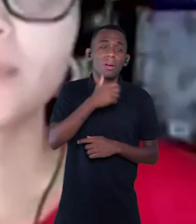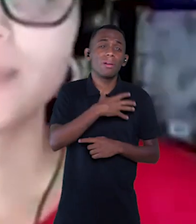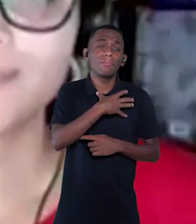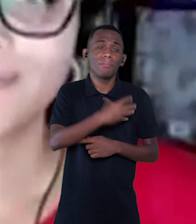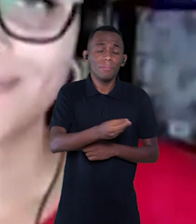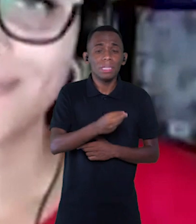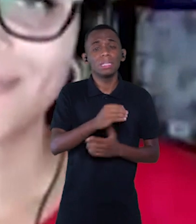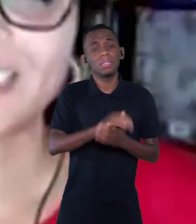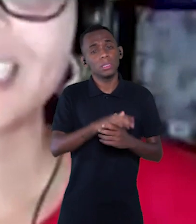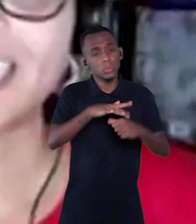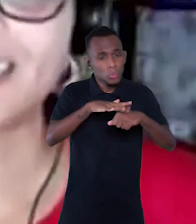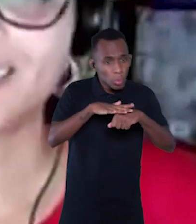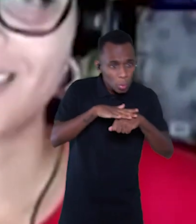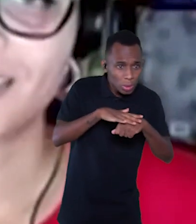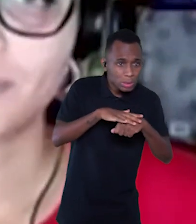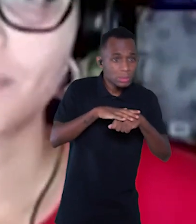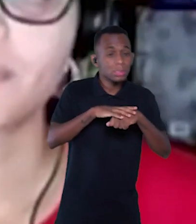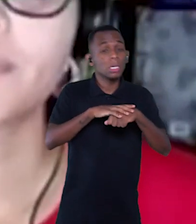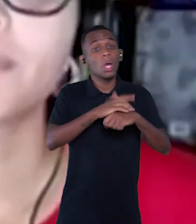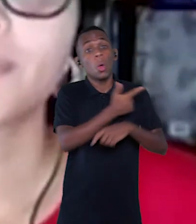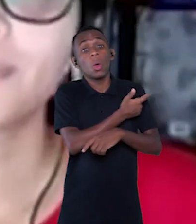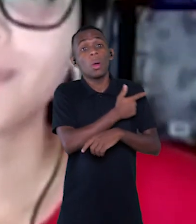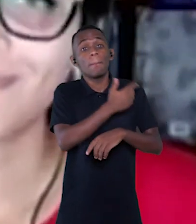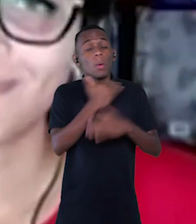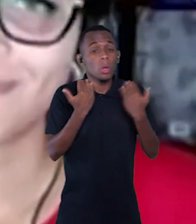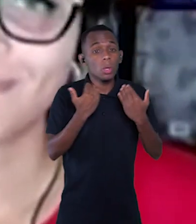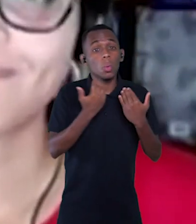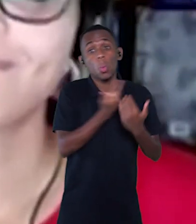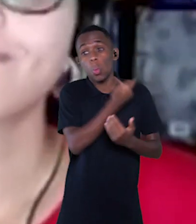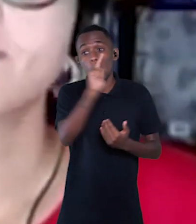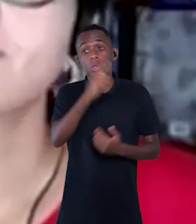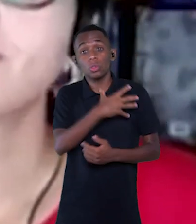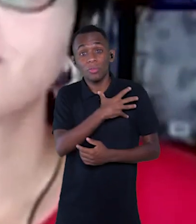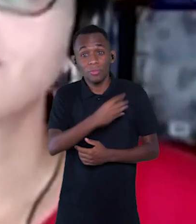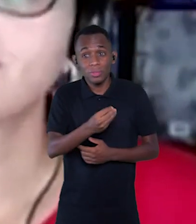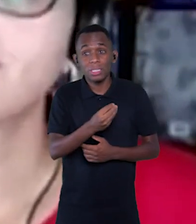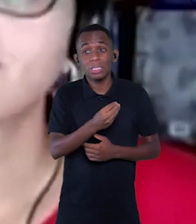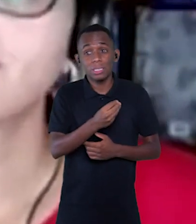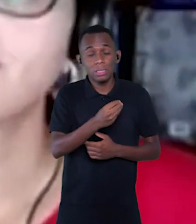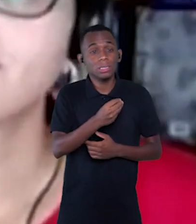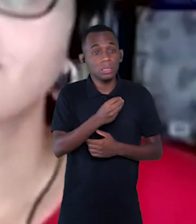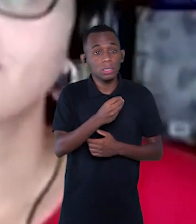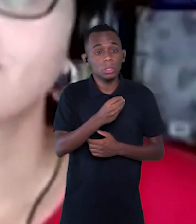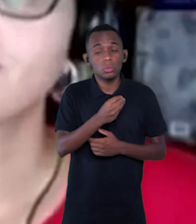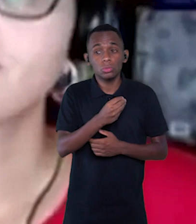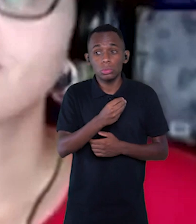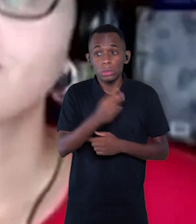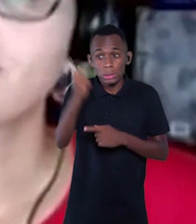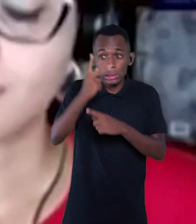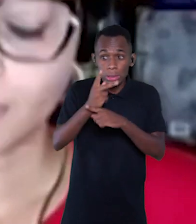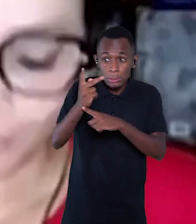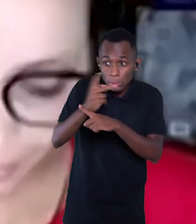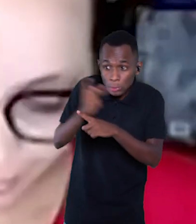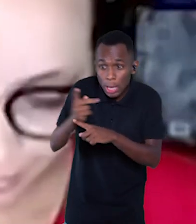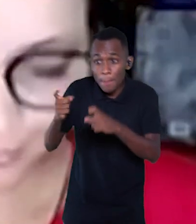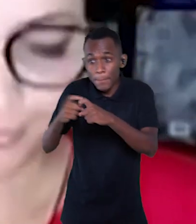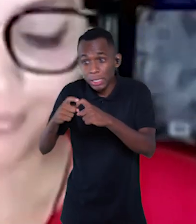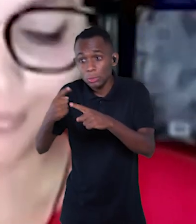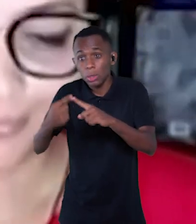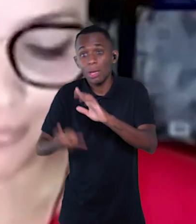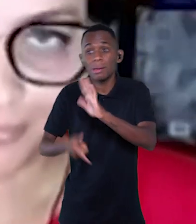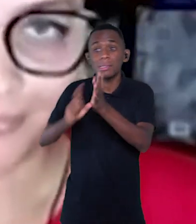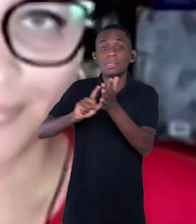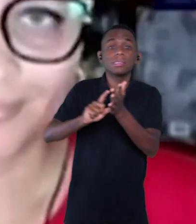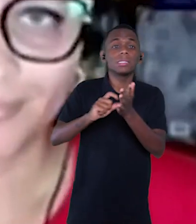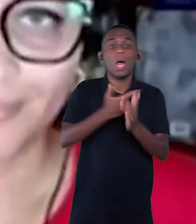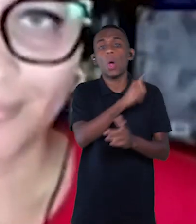outro filho que está doente, Sim. com uma febrinha, ela fica preocupada porque o filho não foi, a filha não foi examinada, né? Então, eu quero te pedir